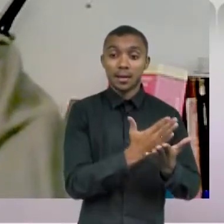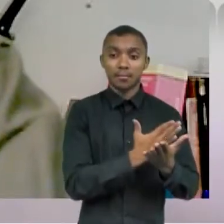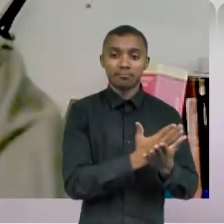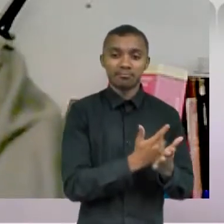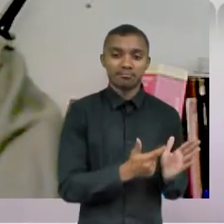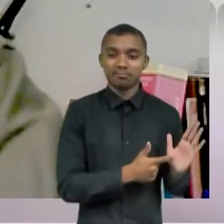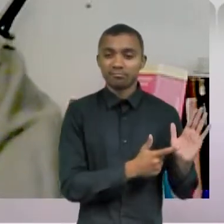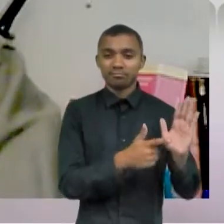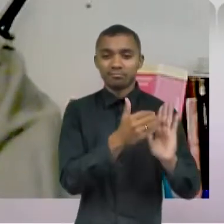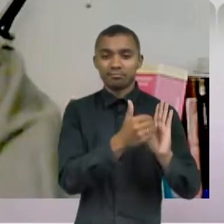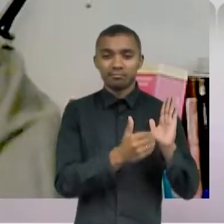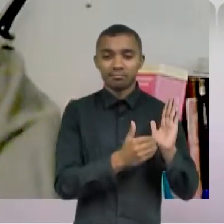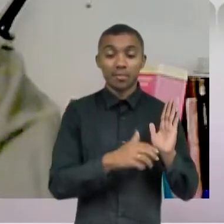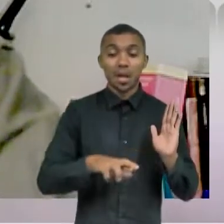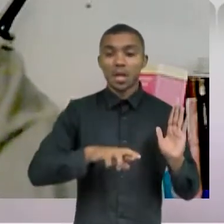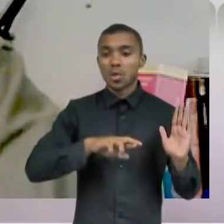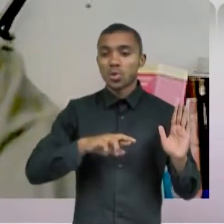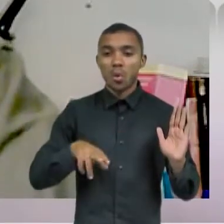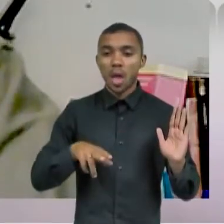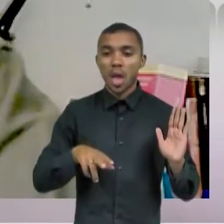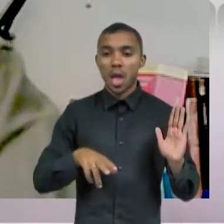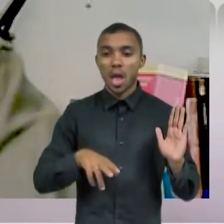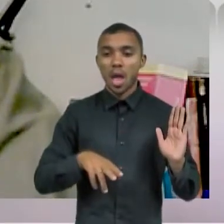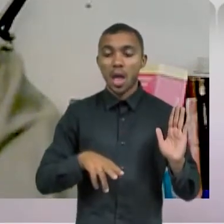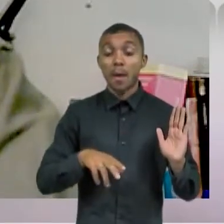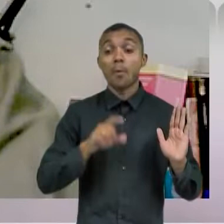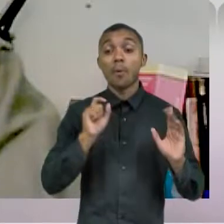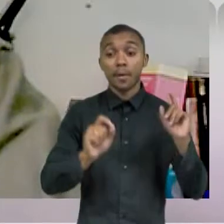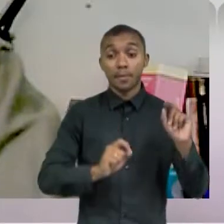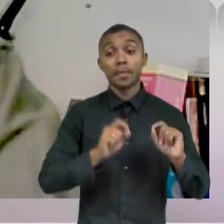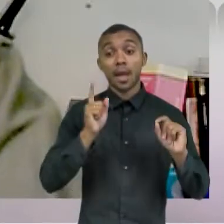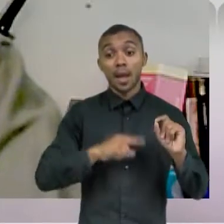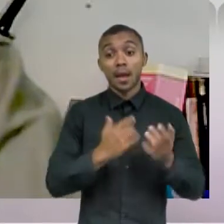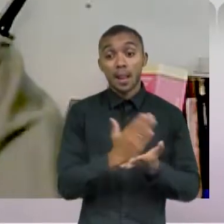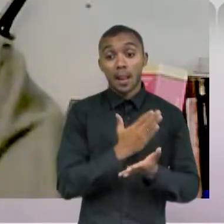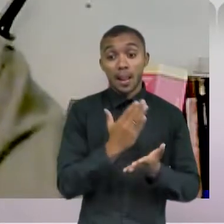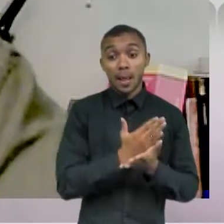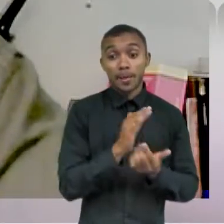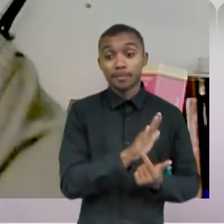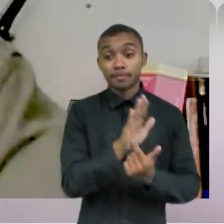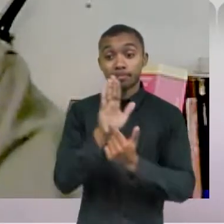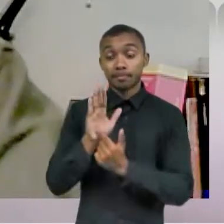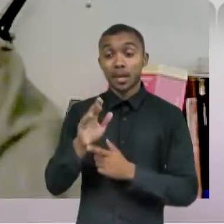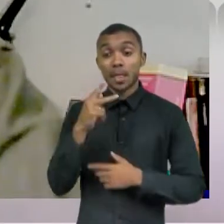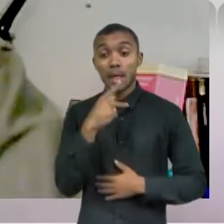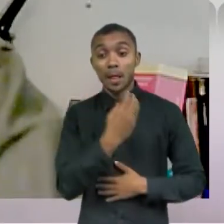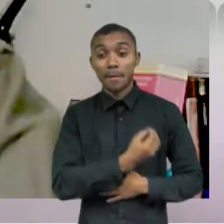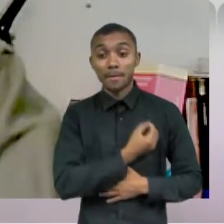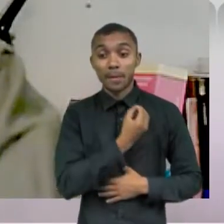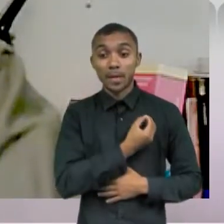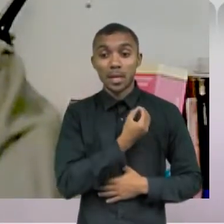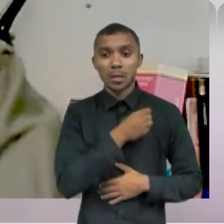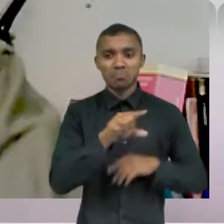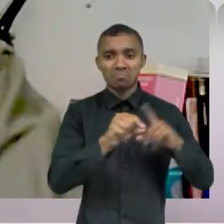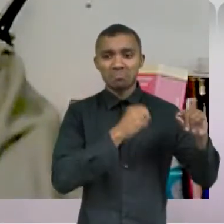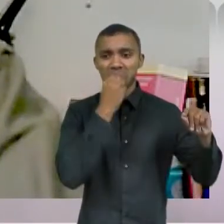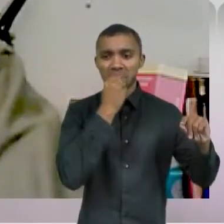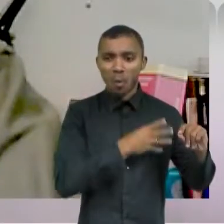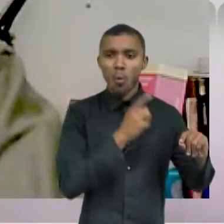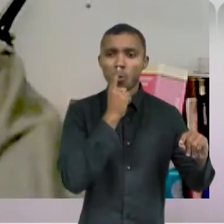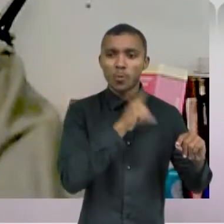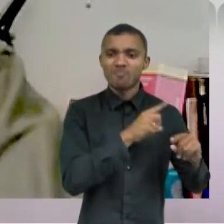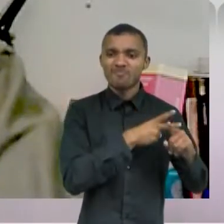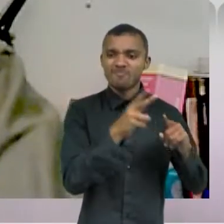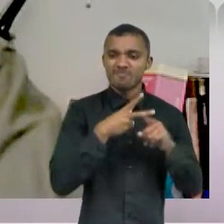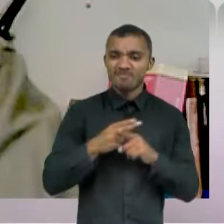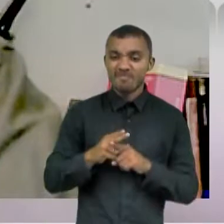não é um livro chapa branca, é um livro que mostra, inclusive, os erros e os acertos do empresário,